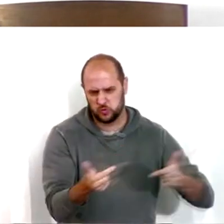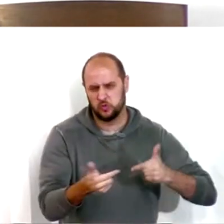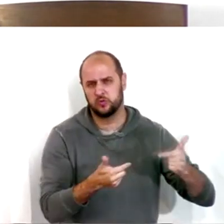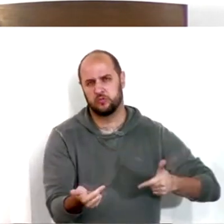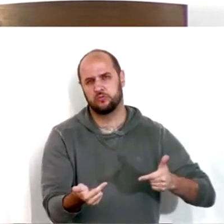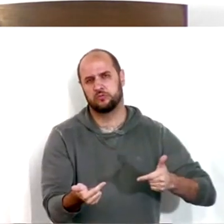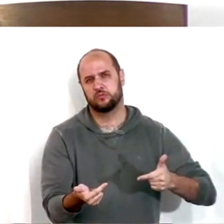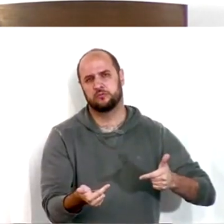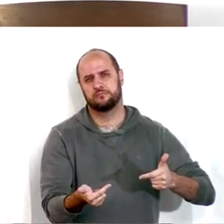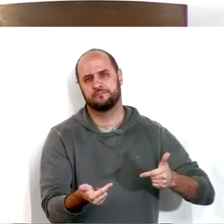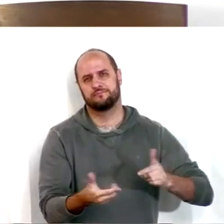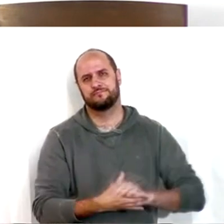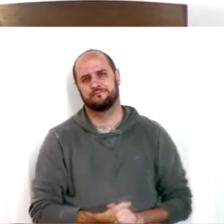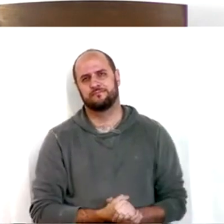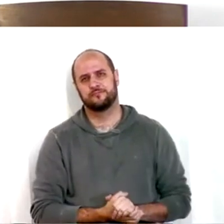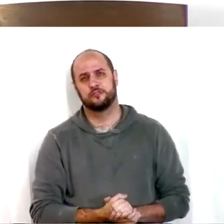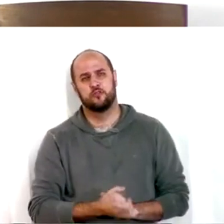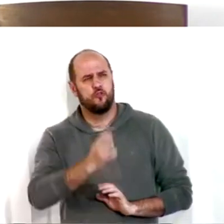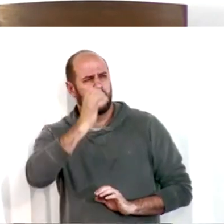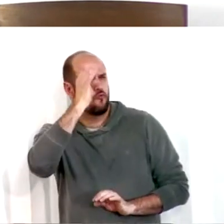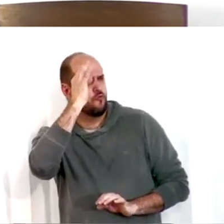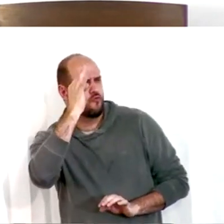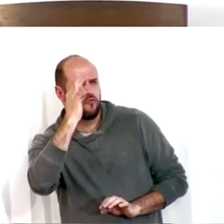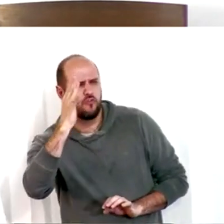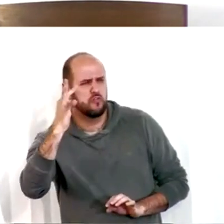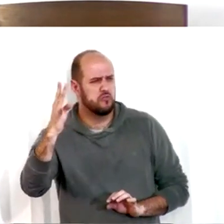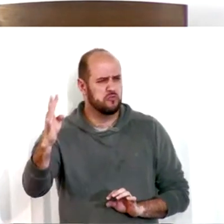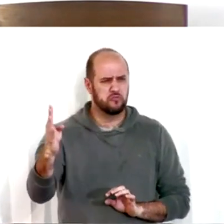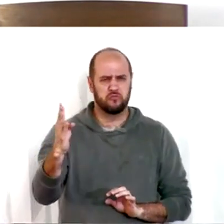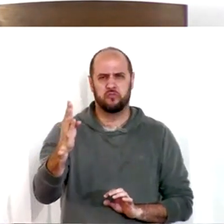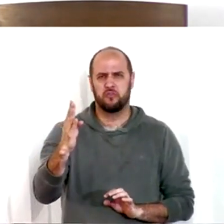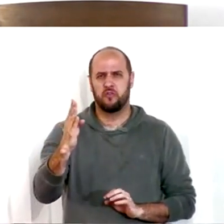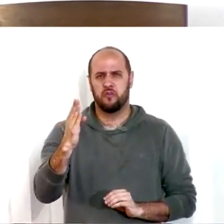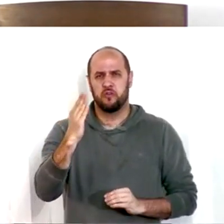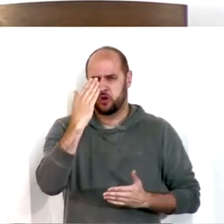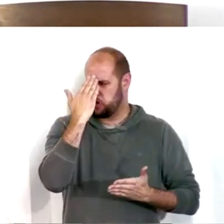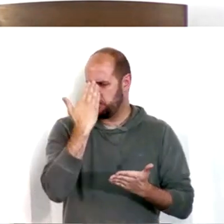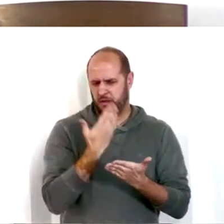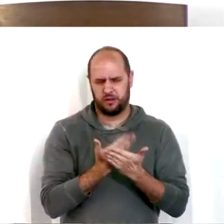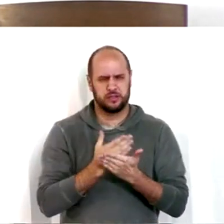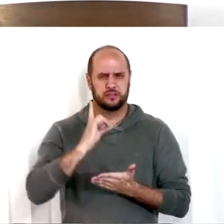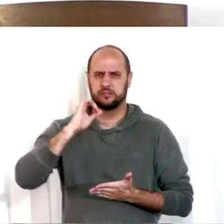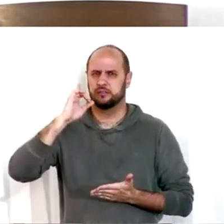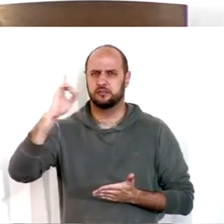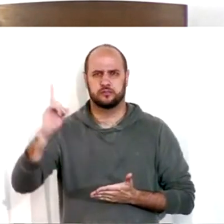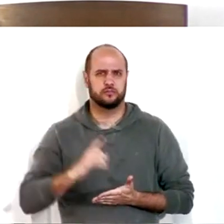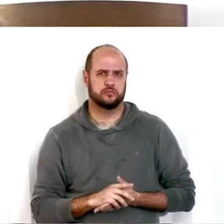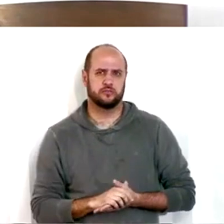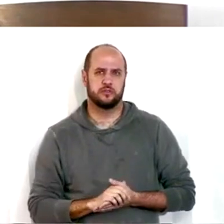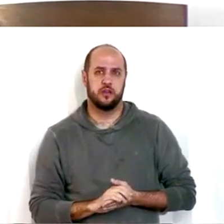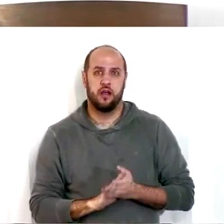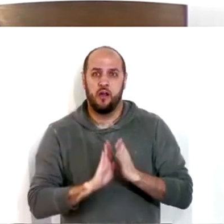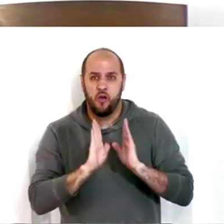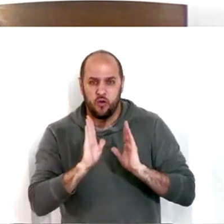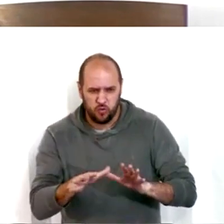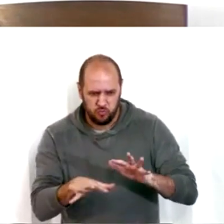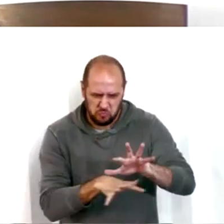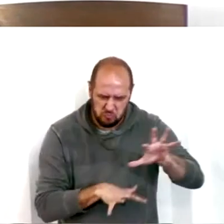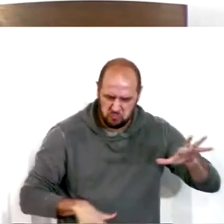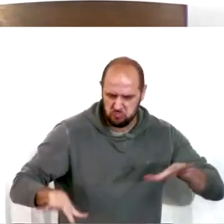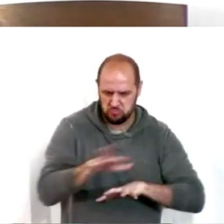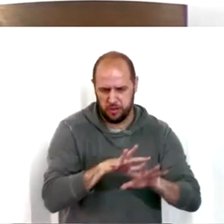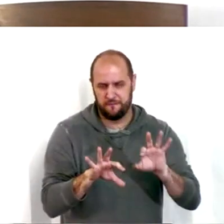Estado e filósofos ateus redefiniram a